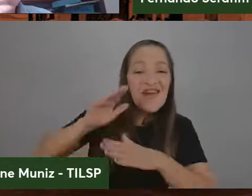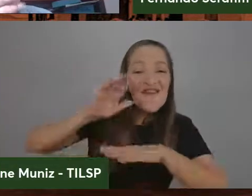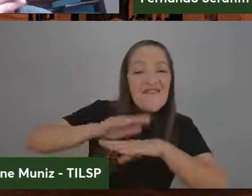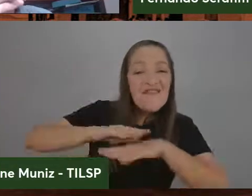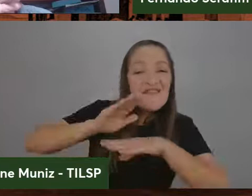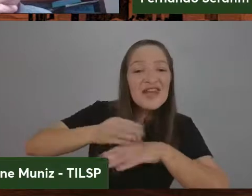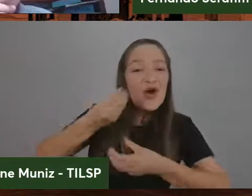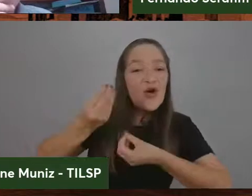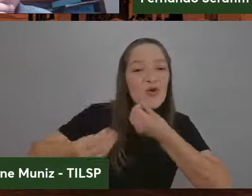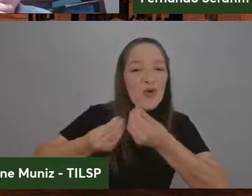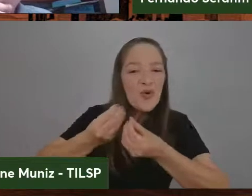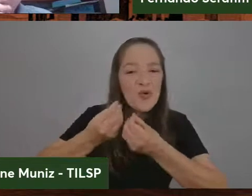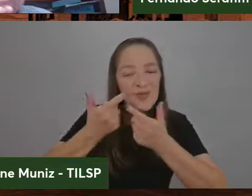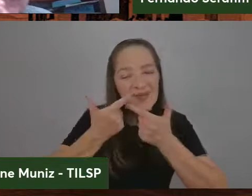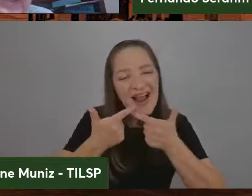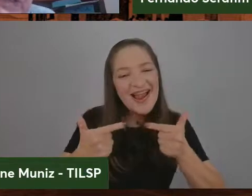Então,